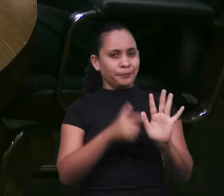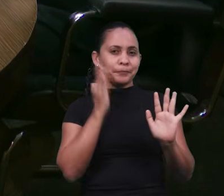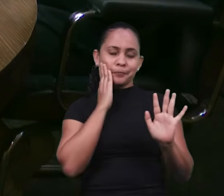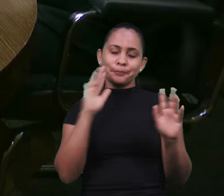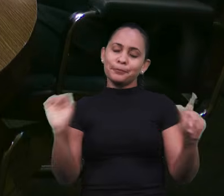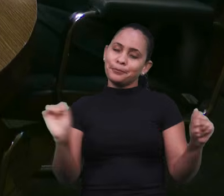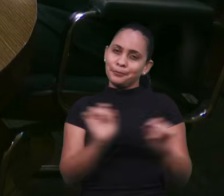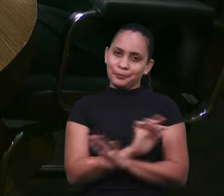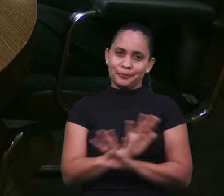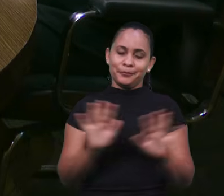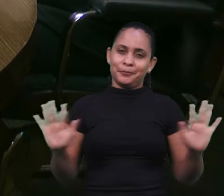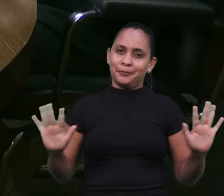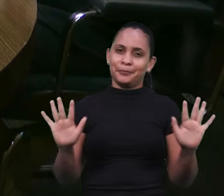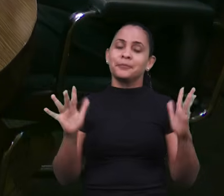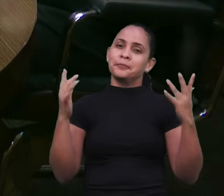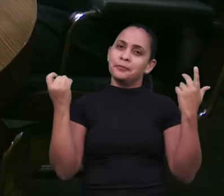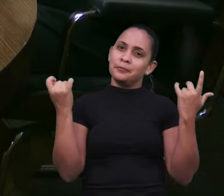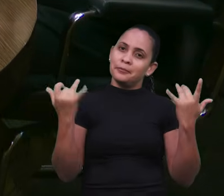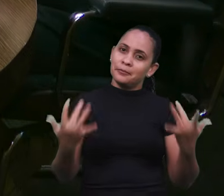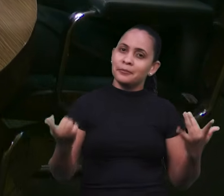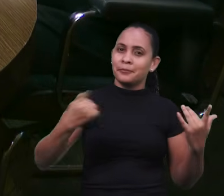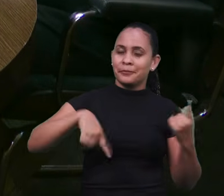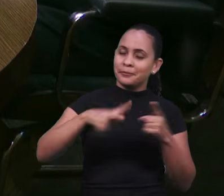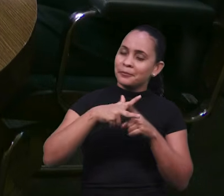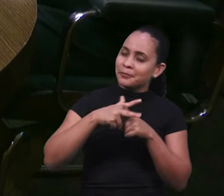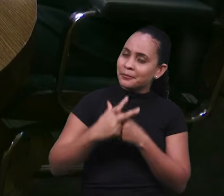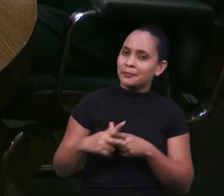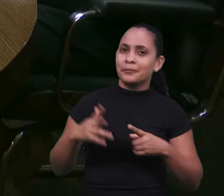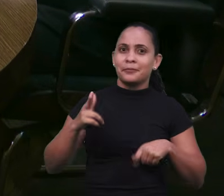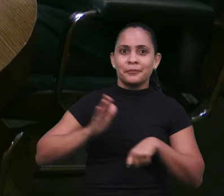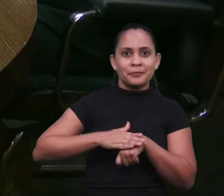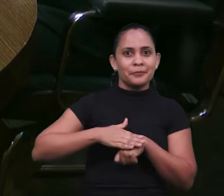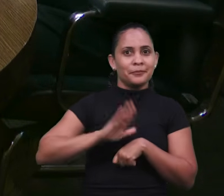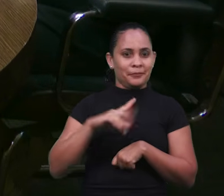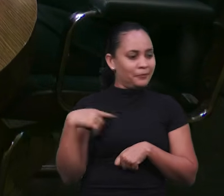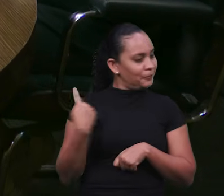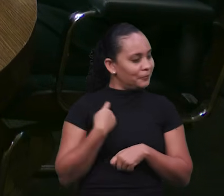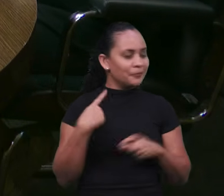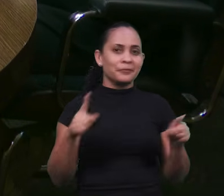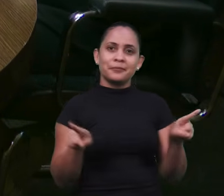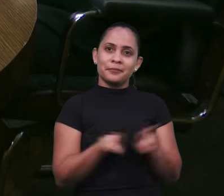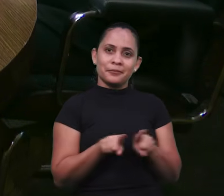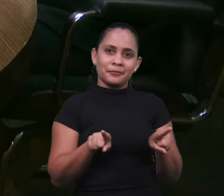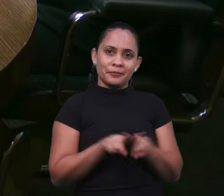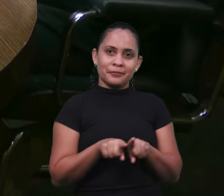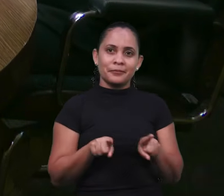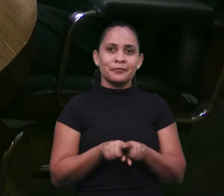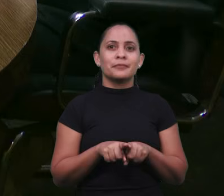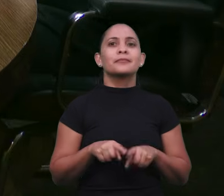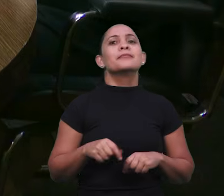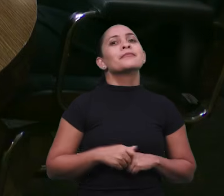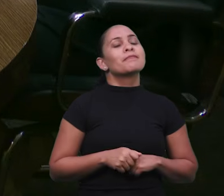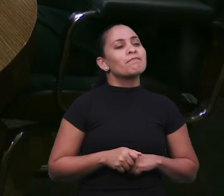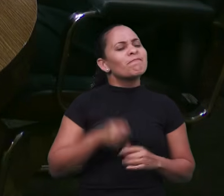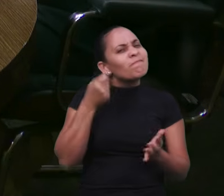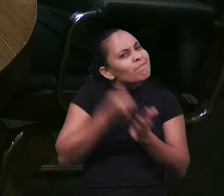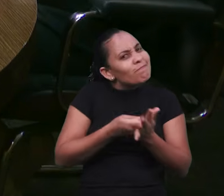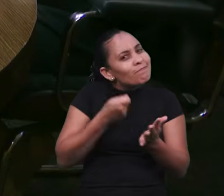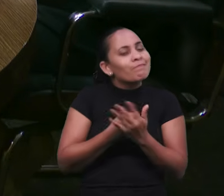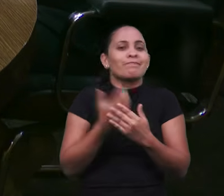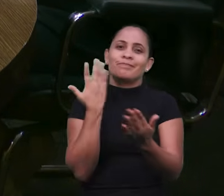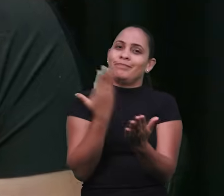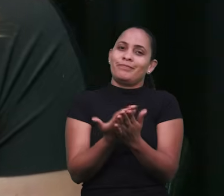mais detalhe para que os irmãos possam ir aí melhorando cada dia mais e nós também, porque quando vocês perguntam, a gente é obrigado a estudar, Glória a